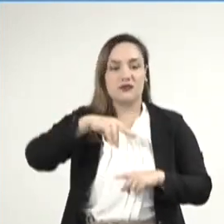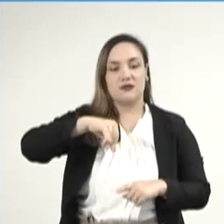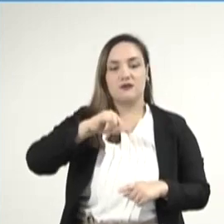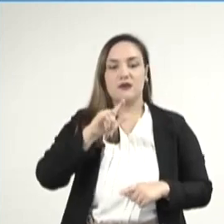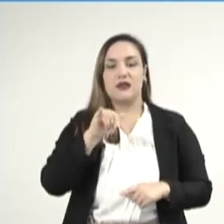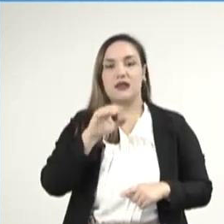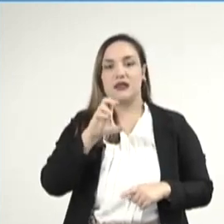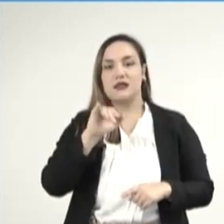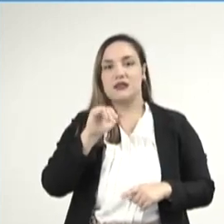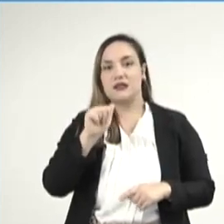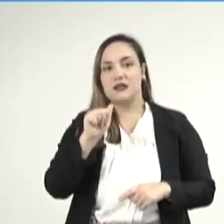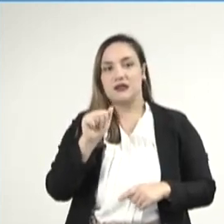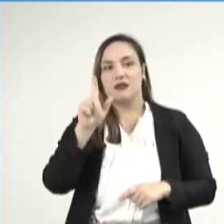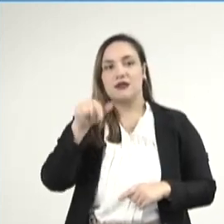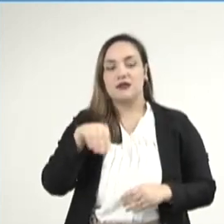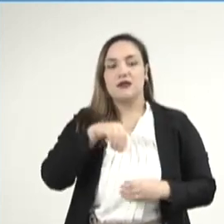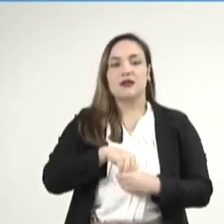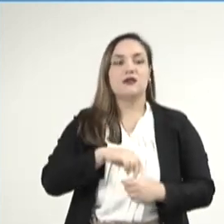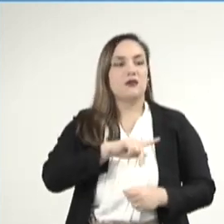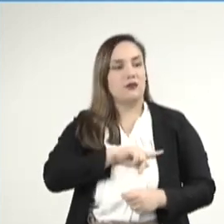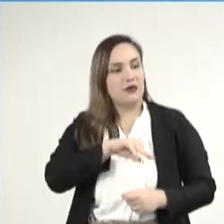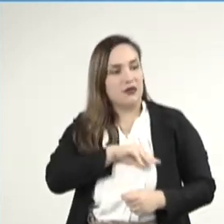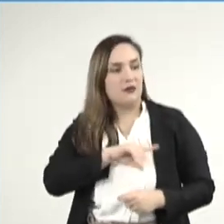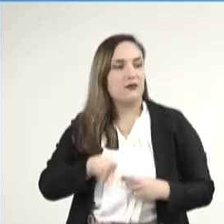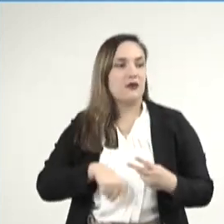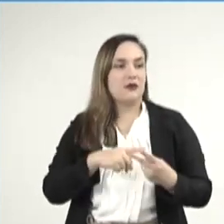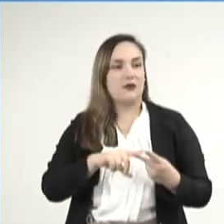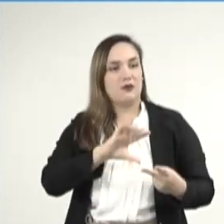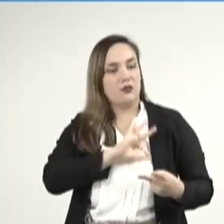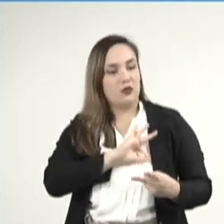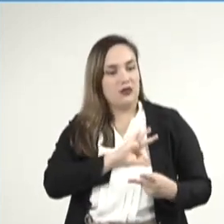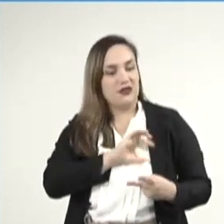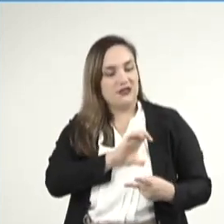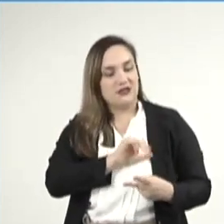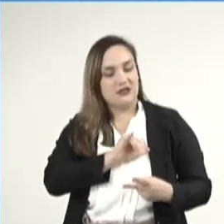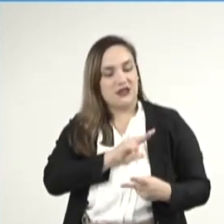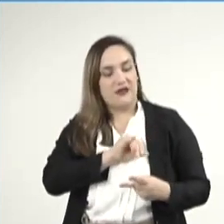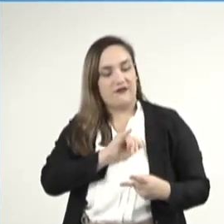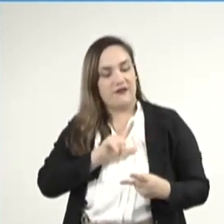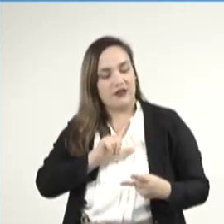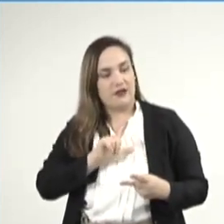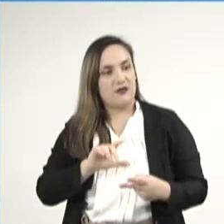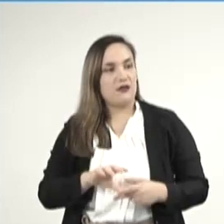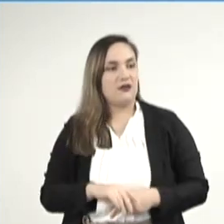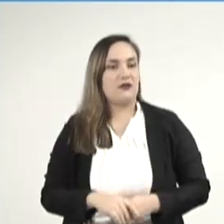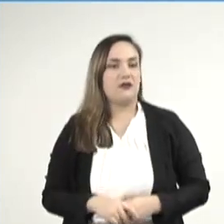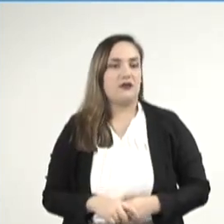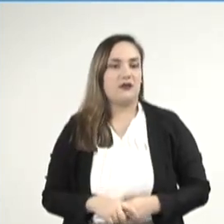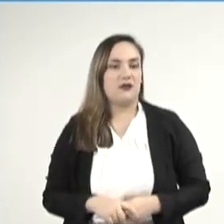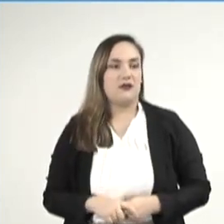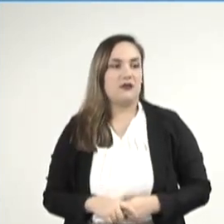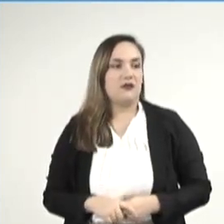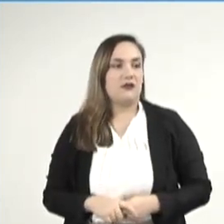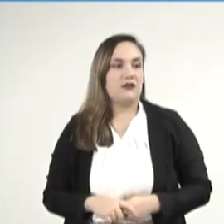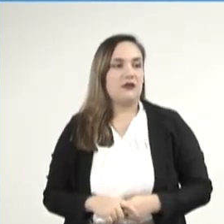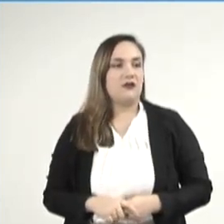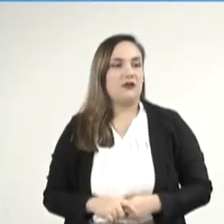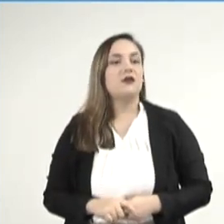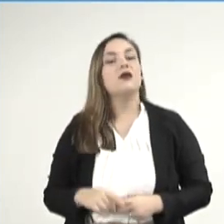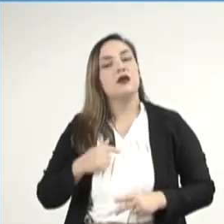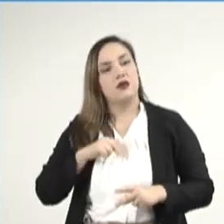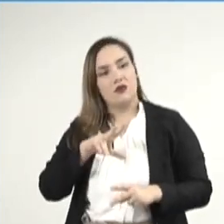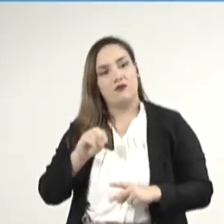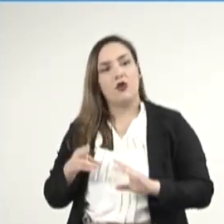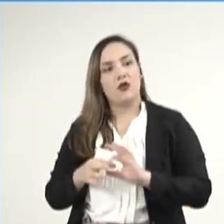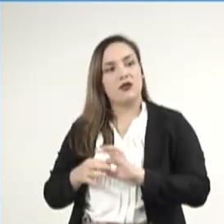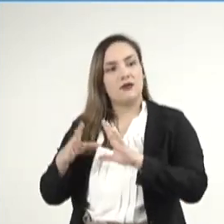exemplo, na instituição Polícia Militar, Polícia Civil. E é por isso... Permite uma parte, deputado? Vou